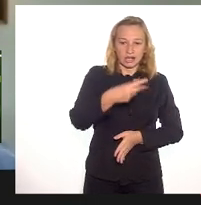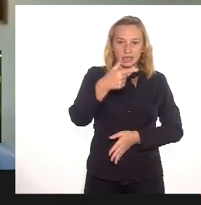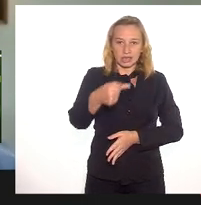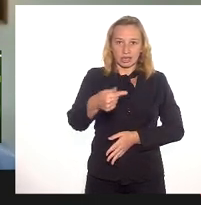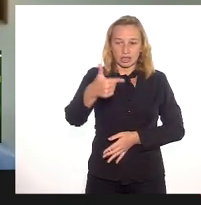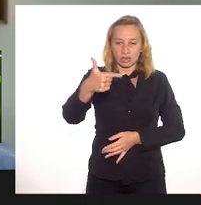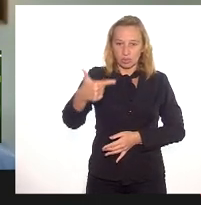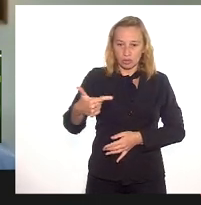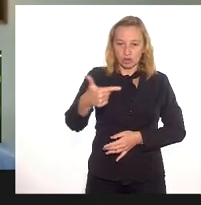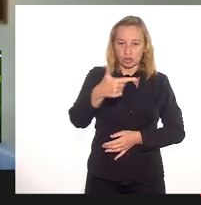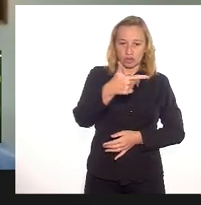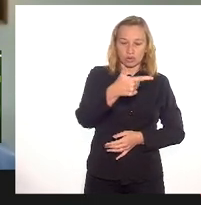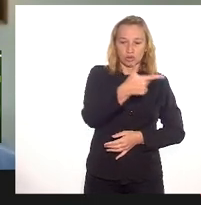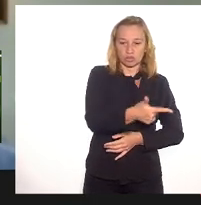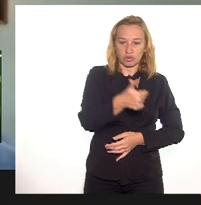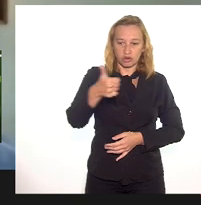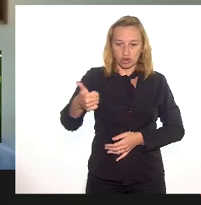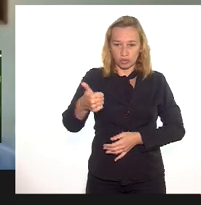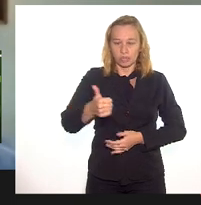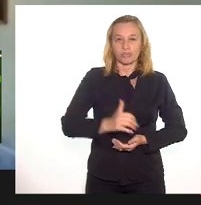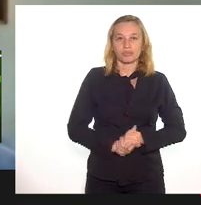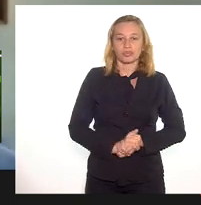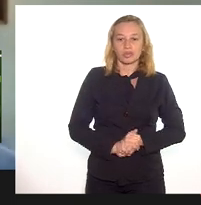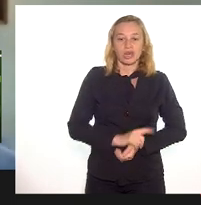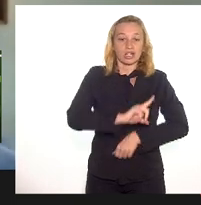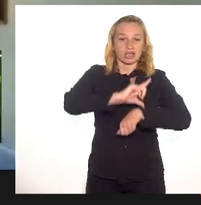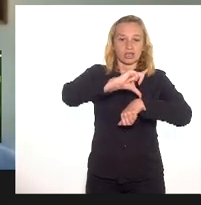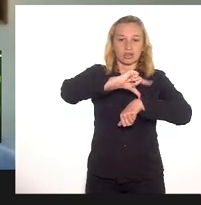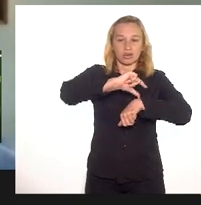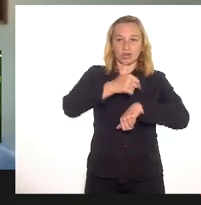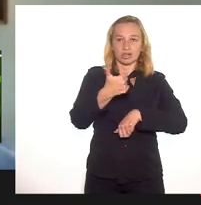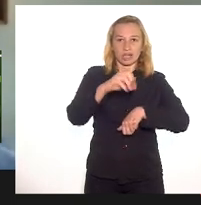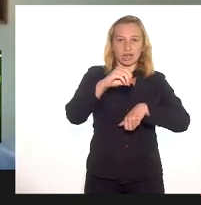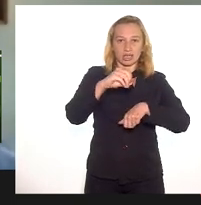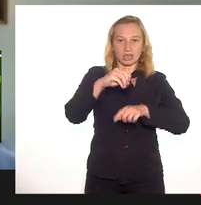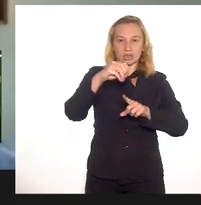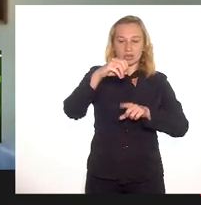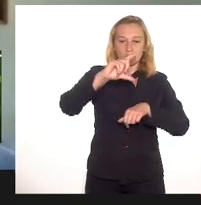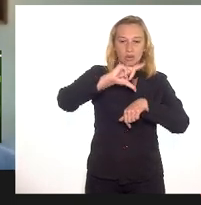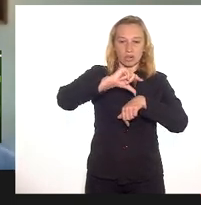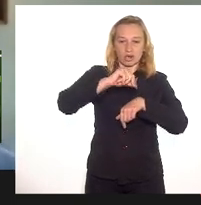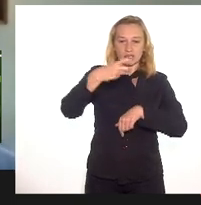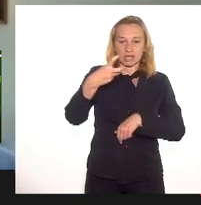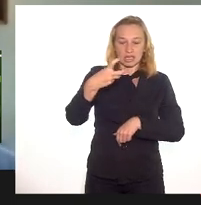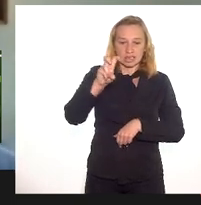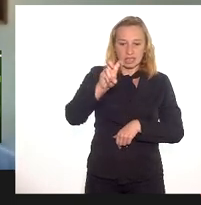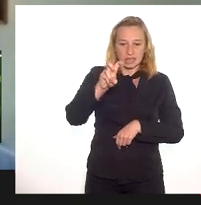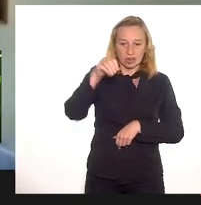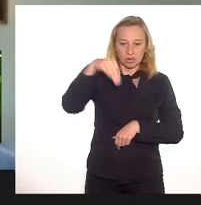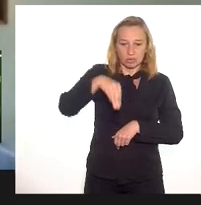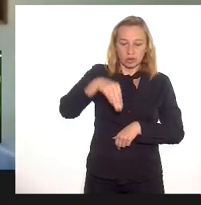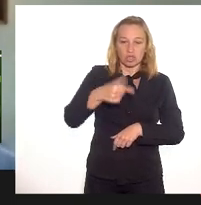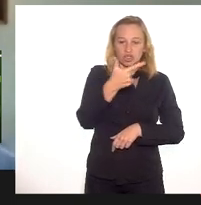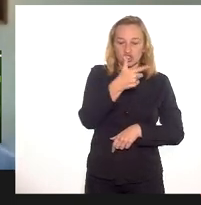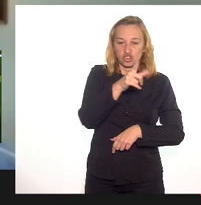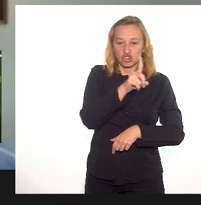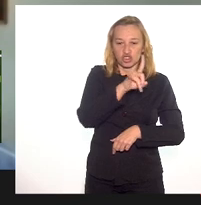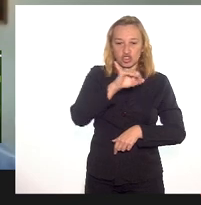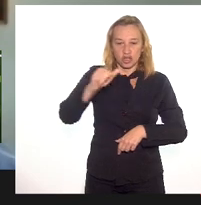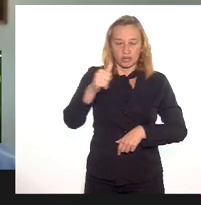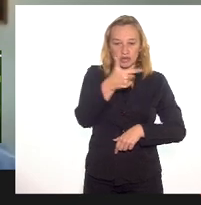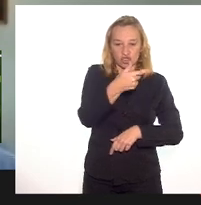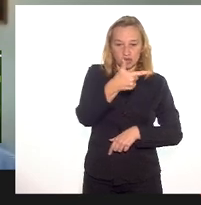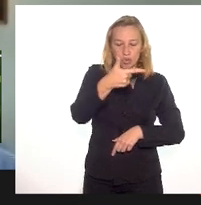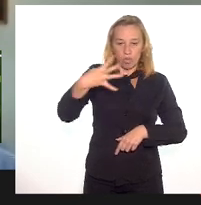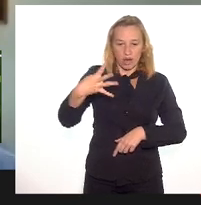de 2021, às 10 horas e 5 minutos. Do dia